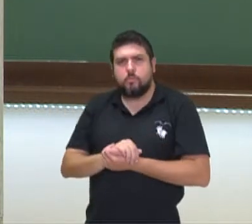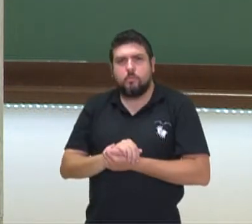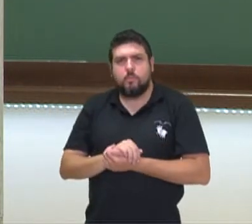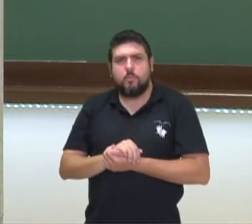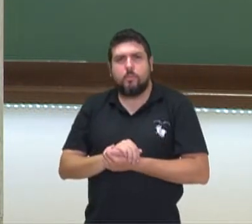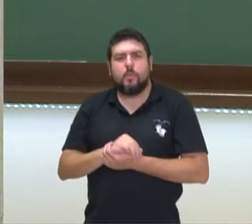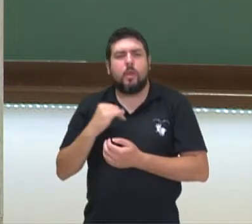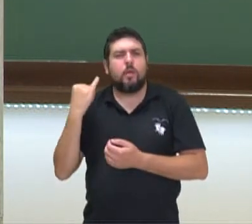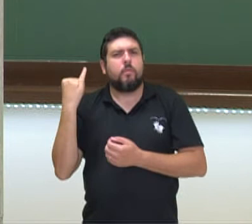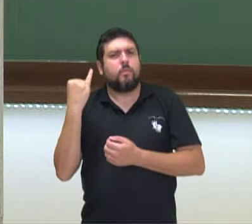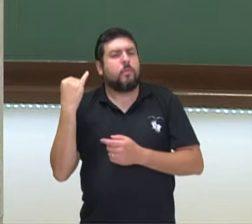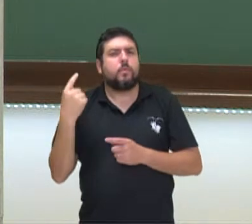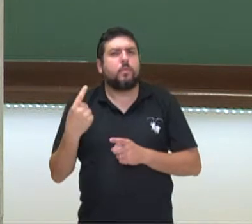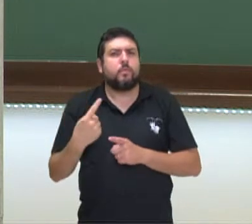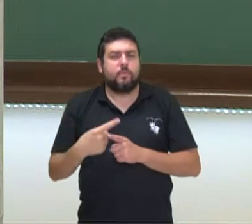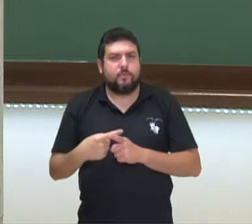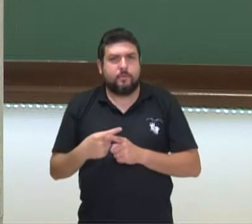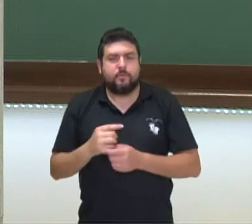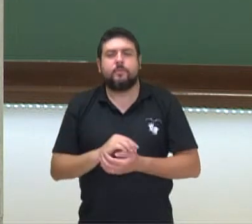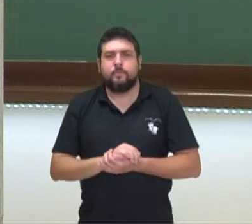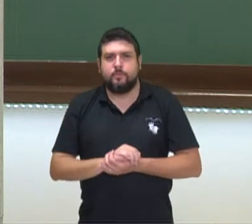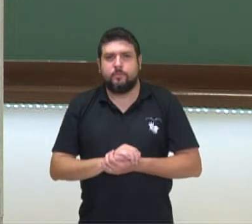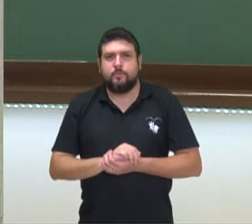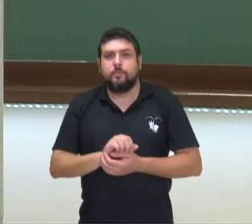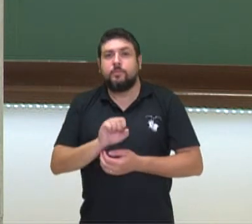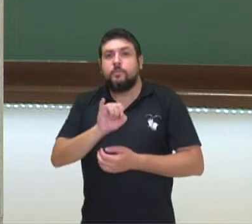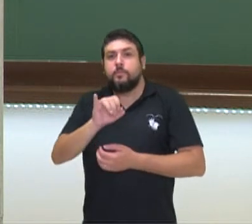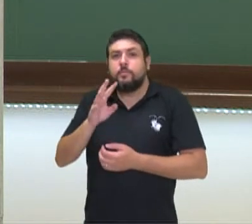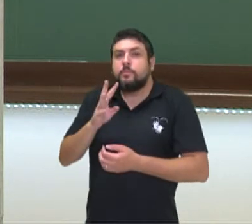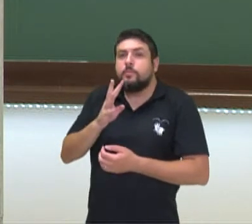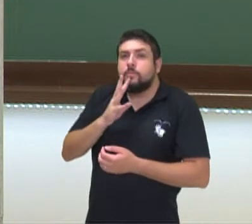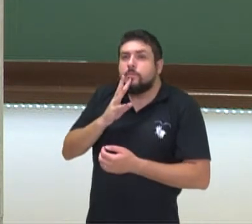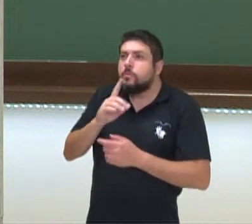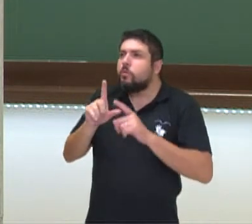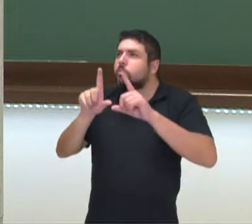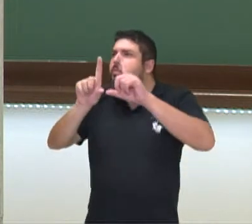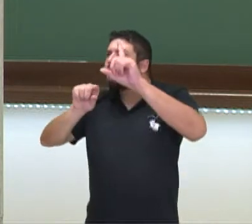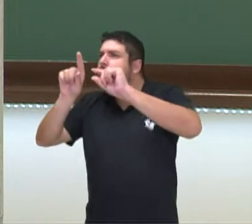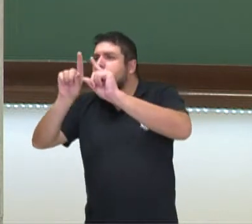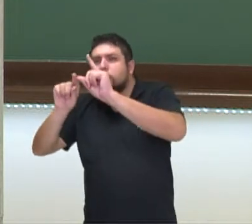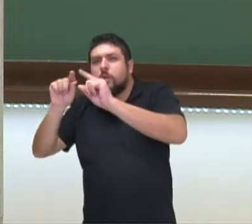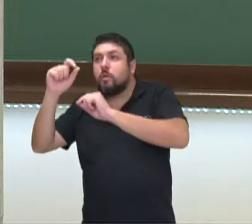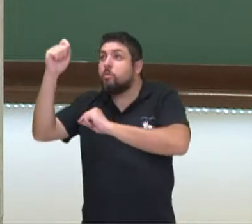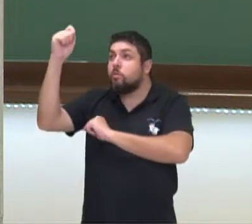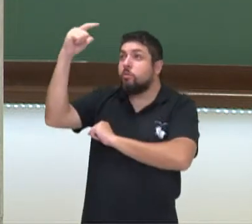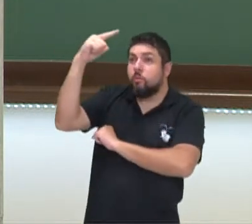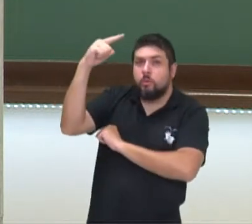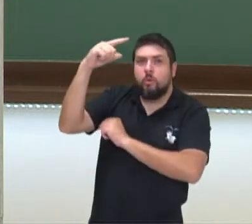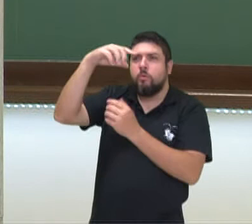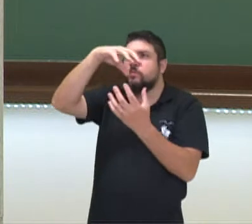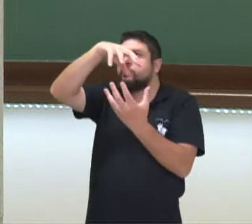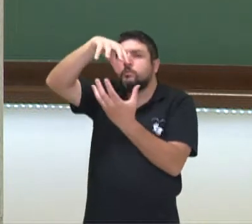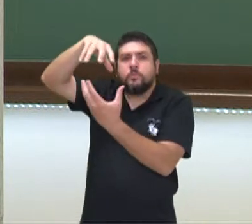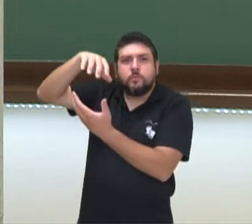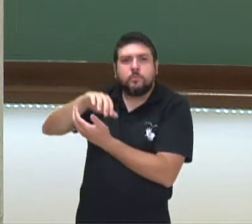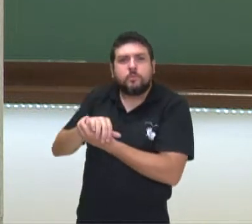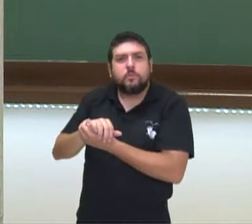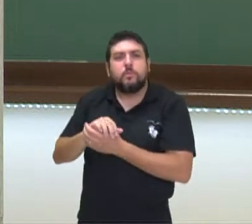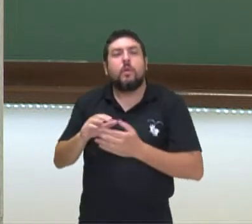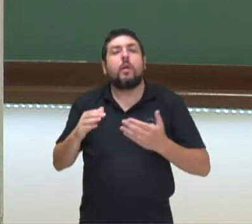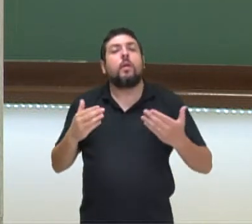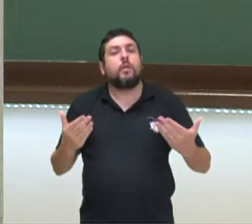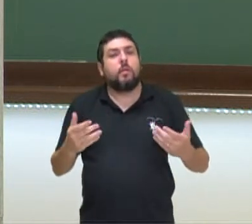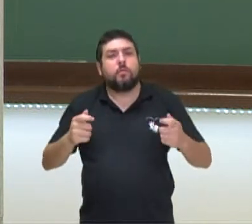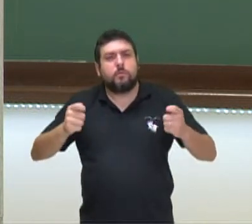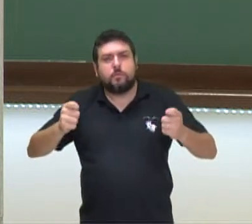é importante? Ao conhecer a astronomia, conhecer aí os movimentos do Sol, né, eles conseguiam então planejar